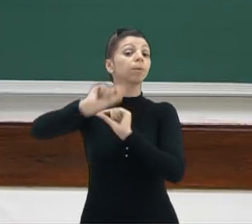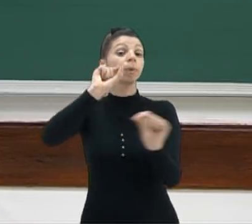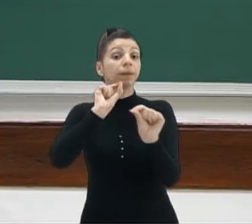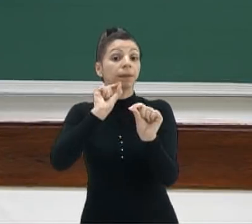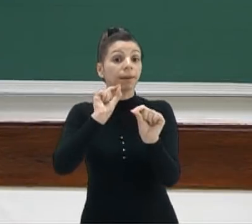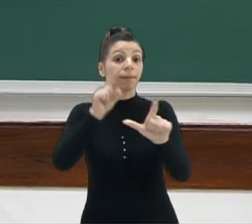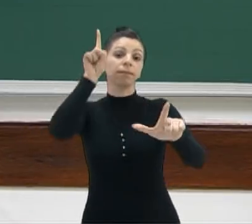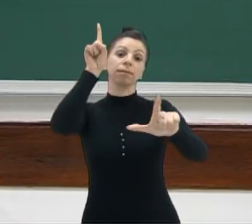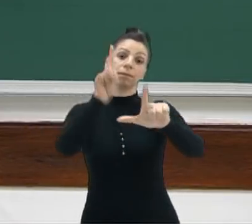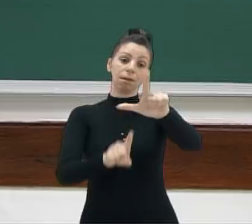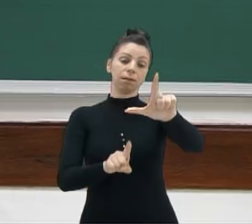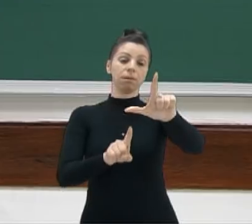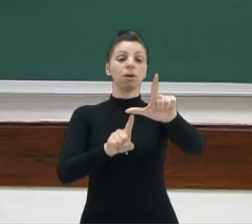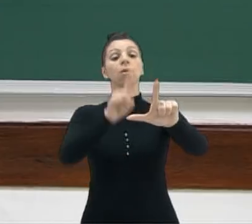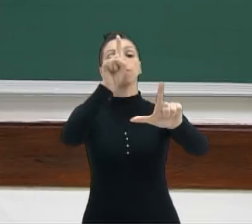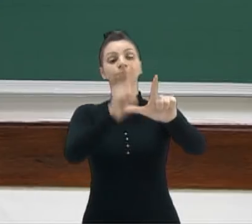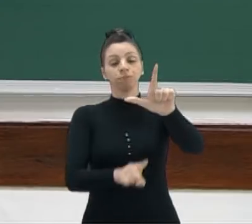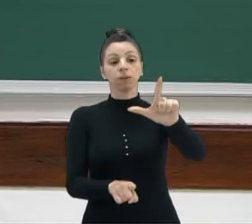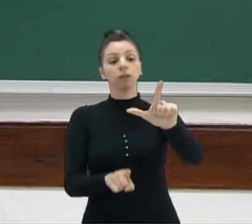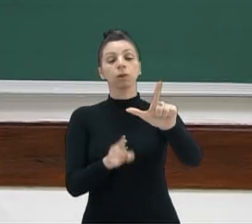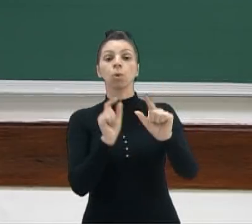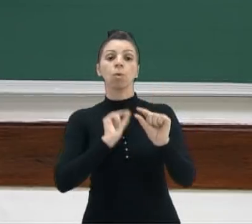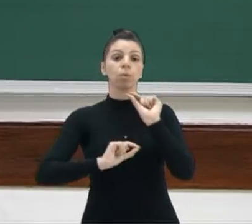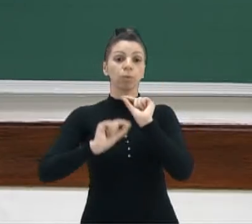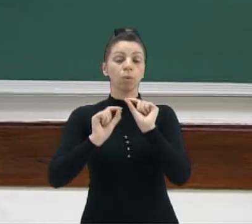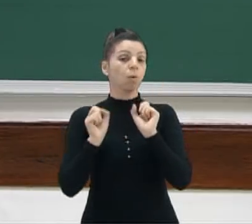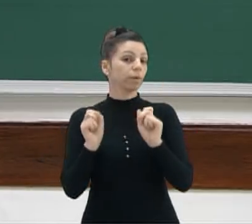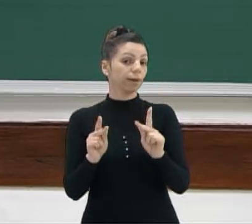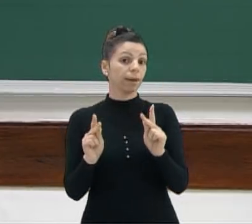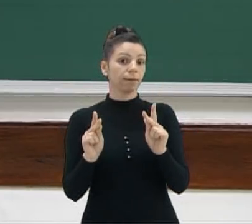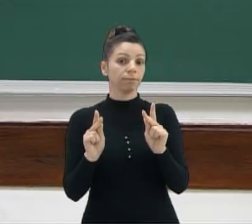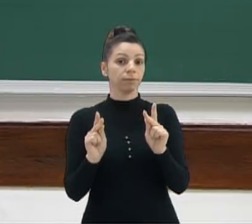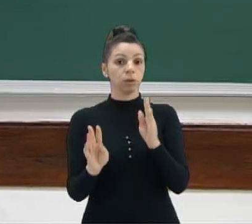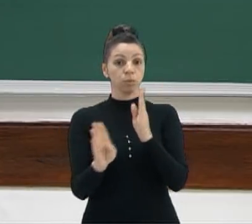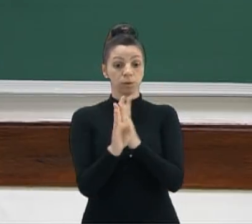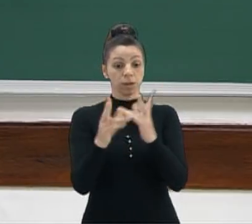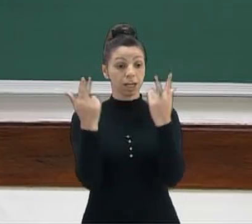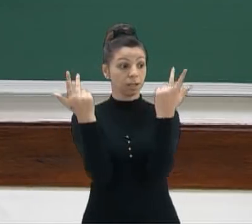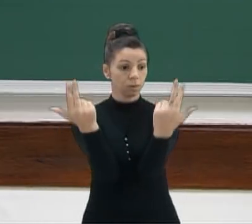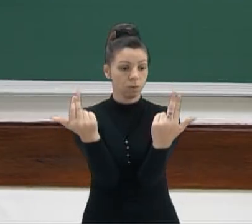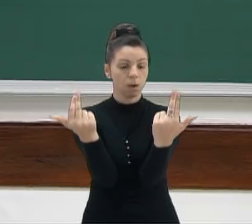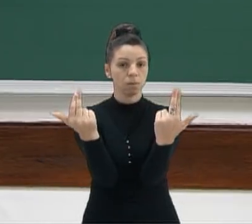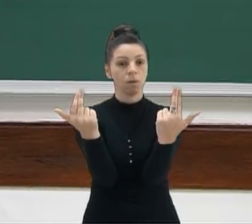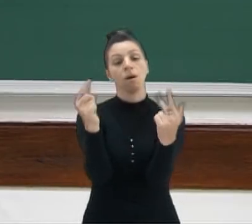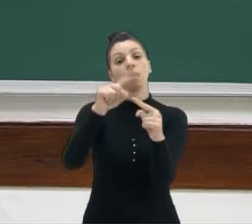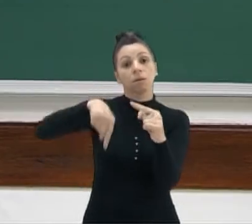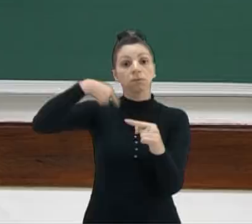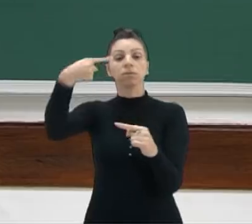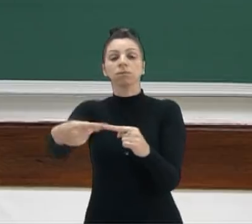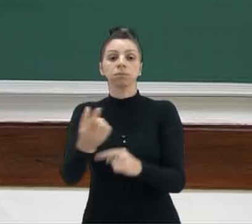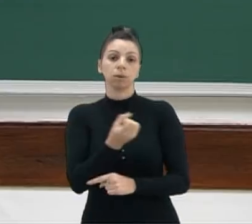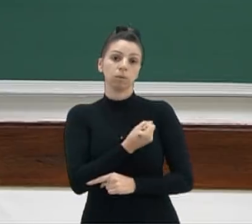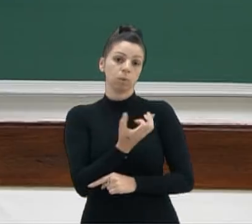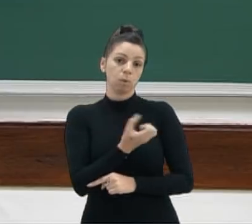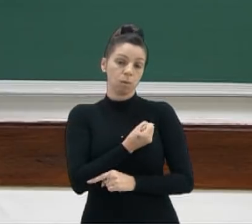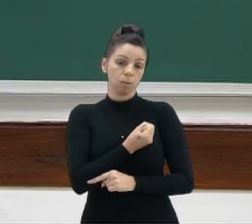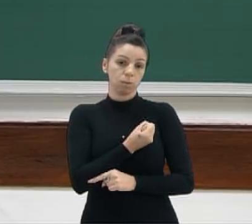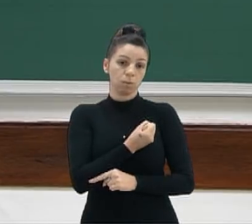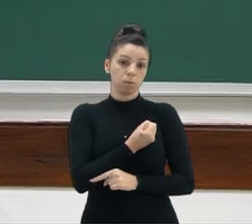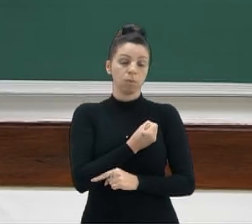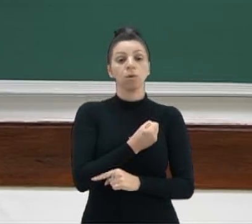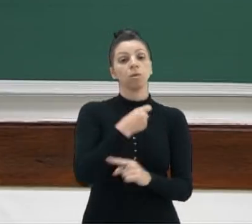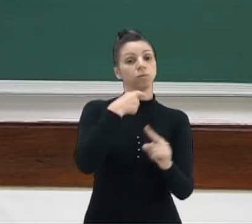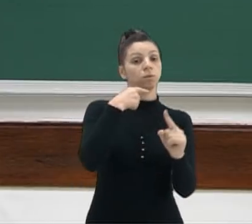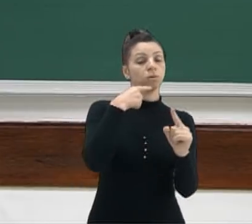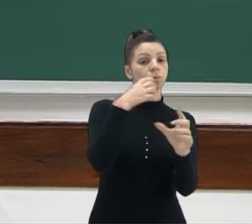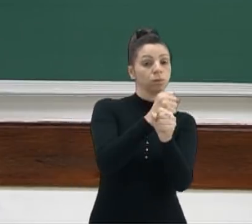eles são iguais, eu faço o quê? Repete a parte literal. Vejo a parte numérica, somo ou